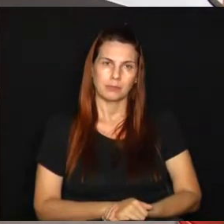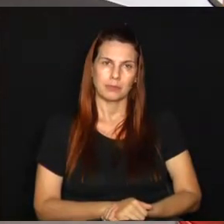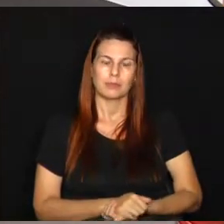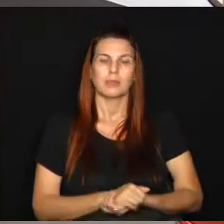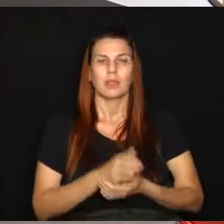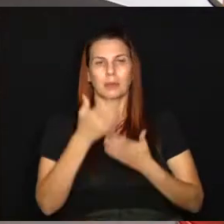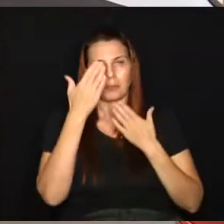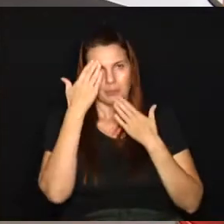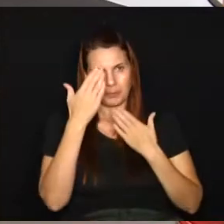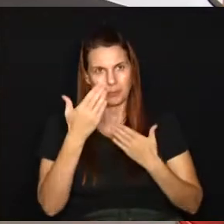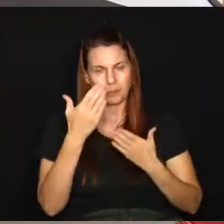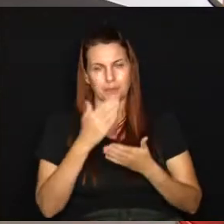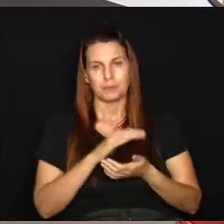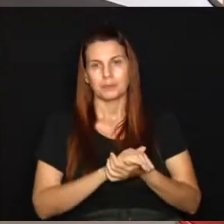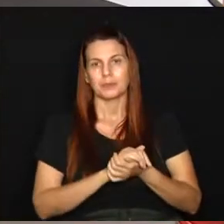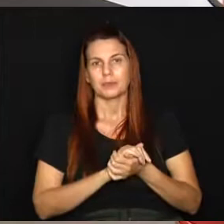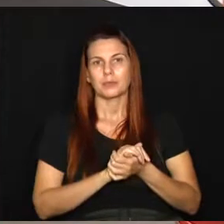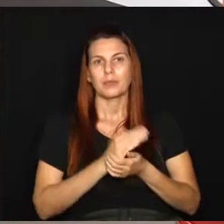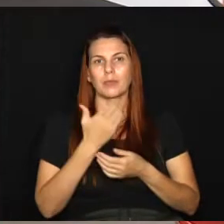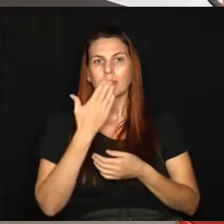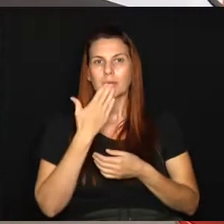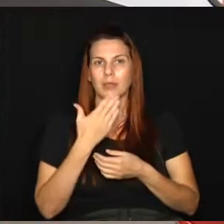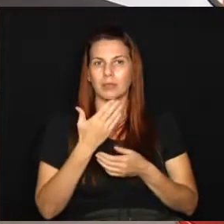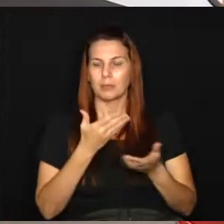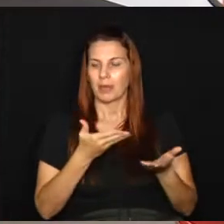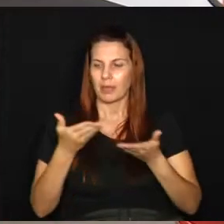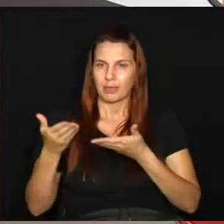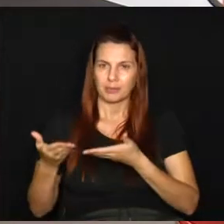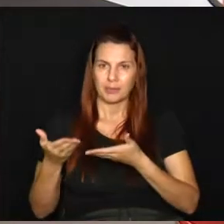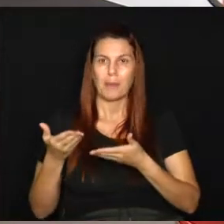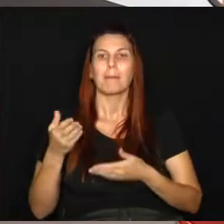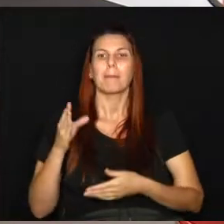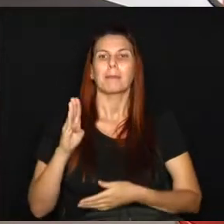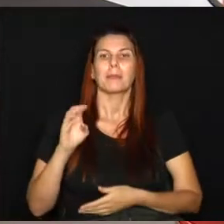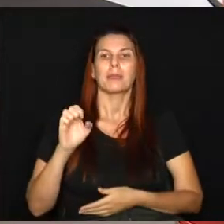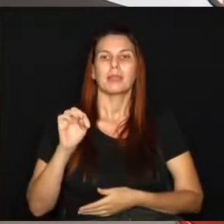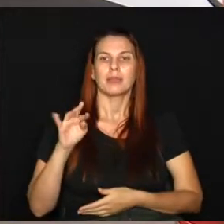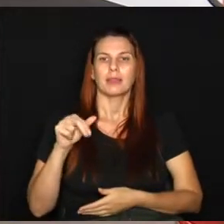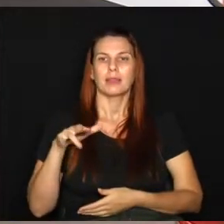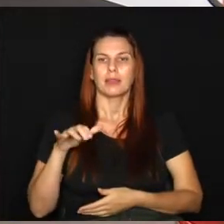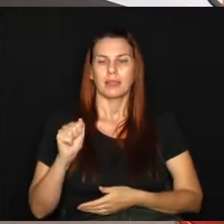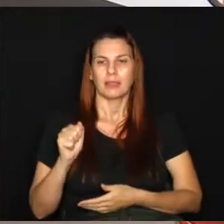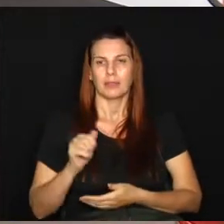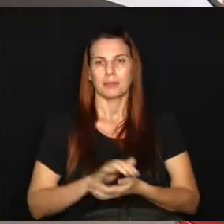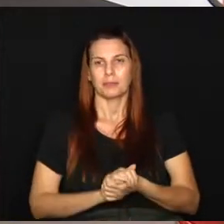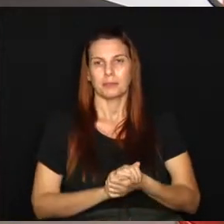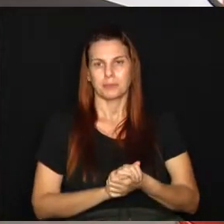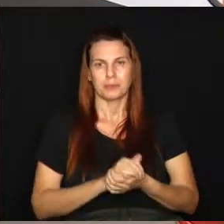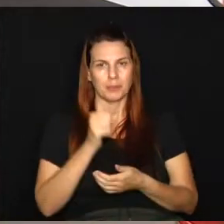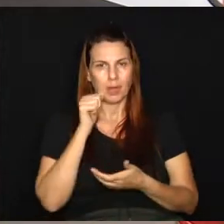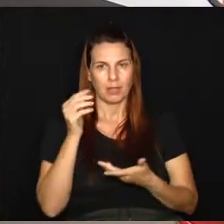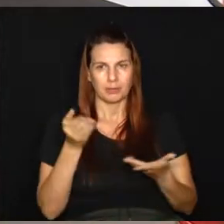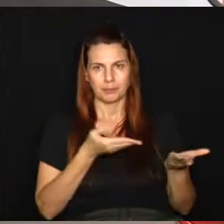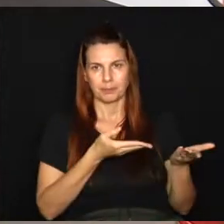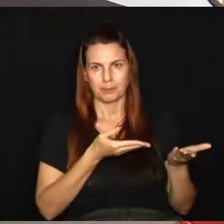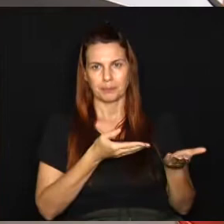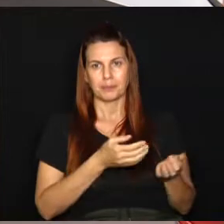Obrigada, Maria. Eu vou passar a palavra agora para o lado de cá, para a Betânia. Pode ser, Betânia, da Associação Mulheres Guerreiras.